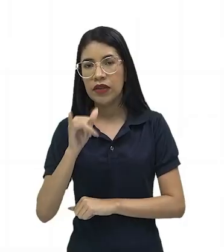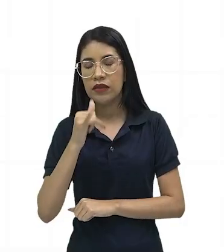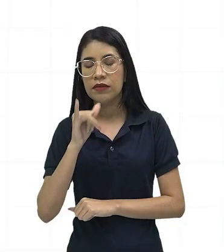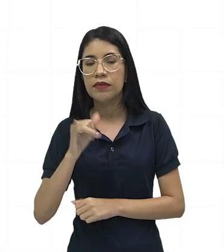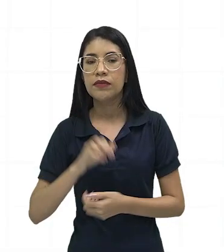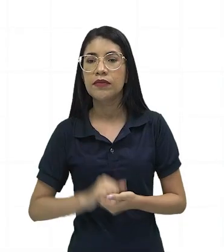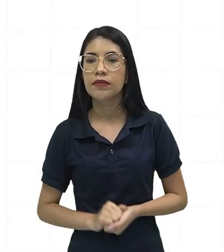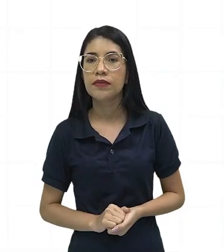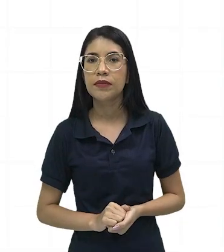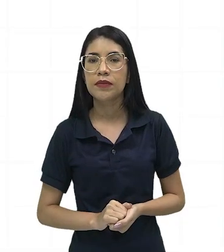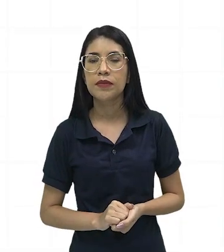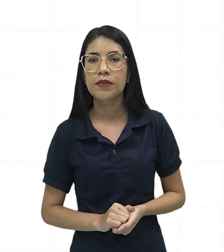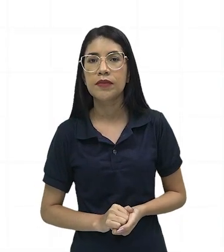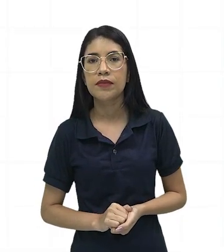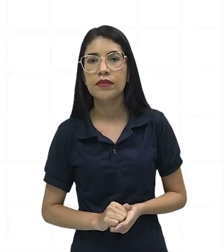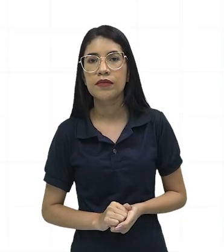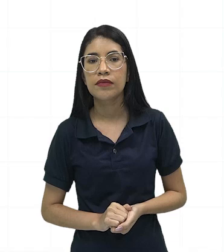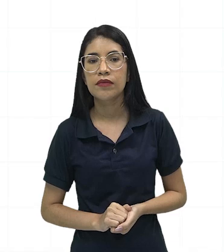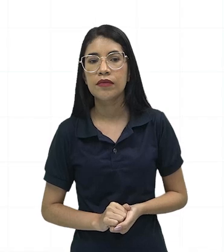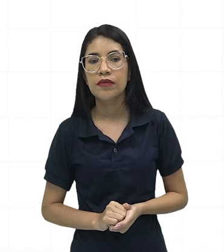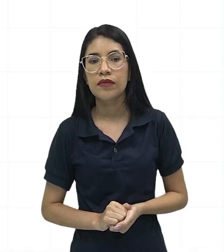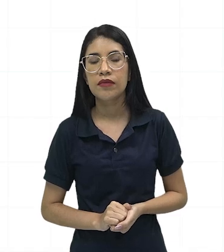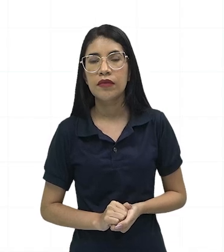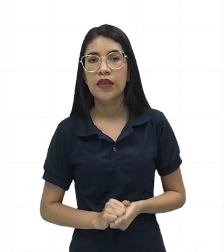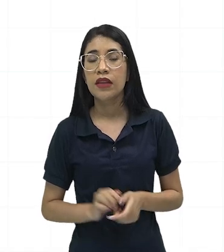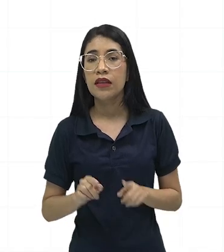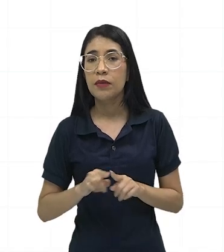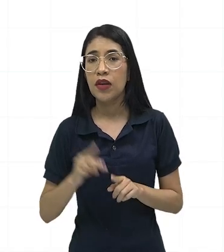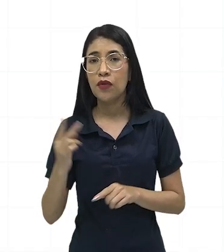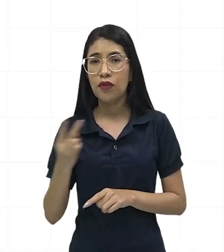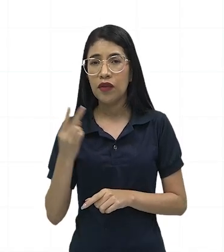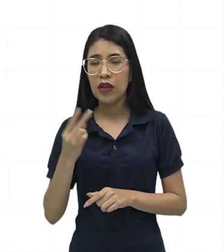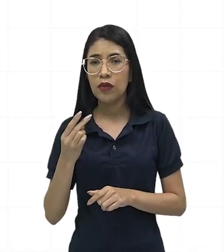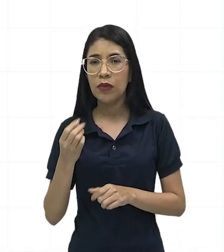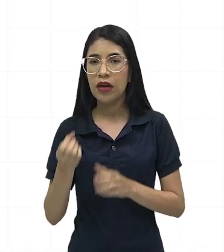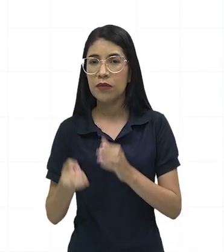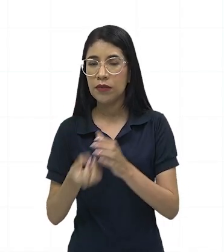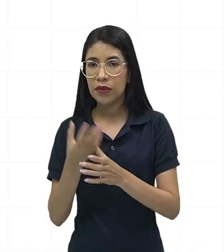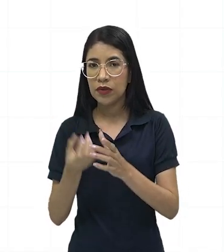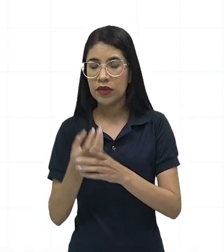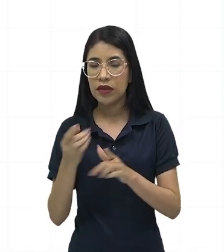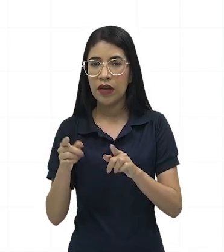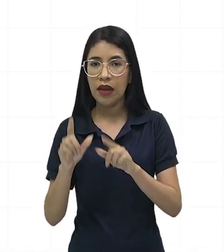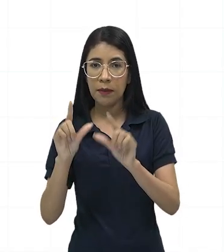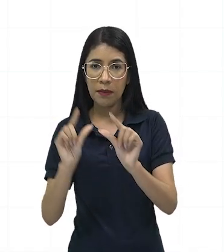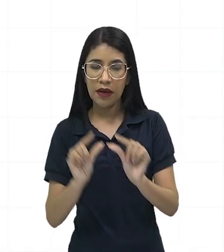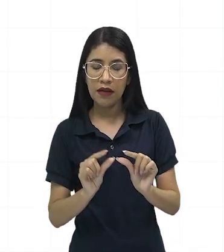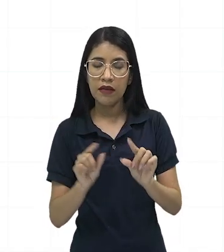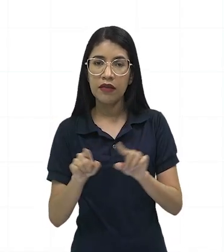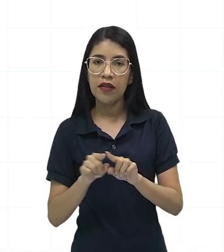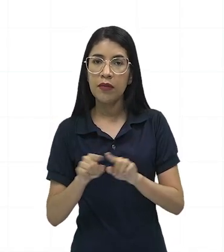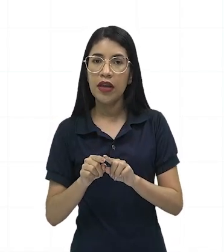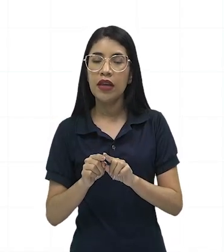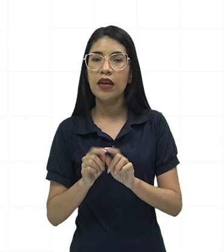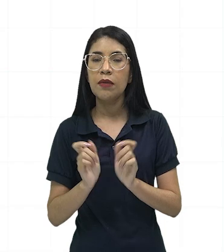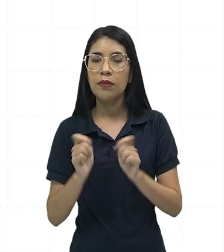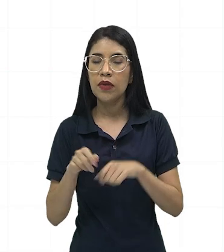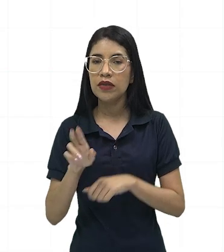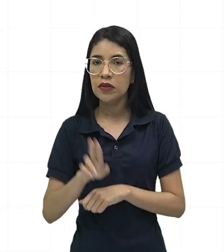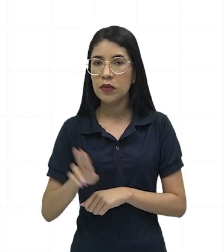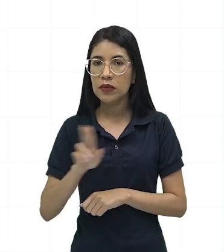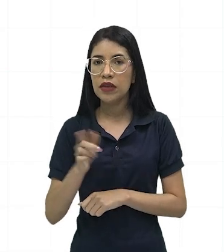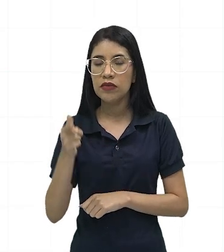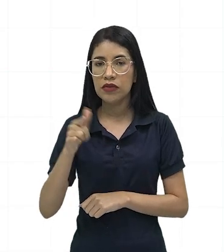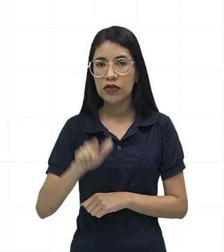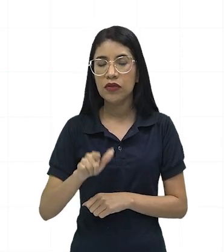pode observar aí na nossa cartela, o baixo custo de produção e o uso de uma fonte renovável, que no caso